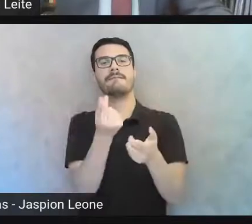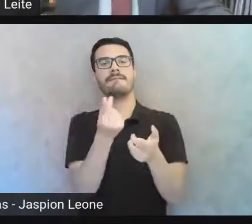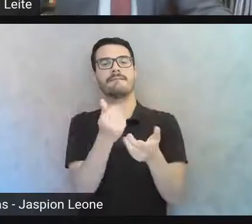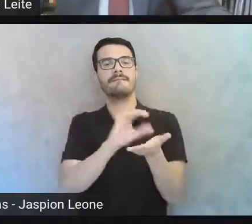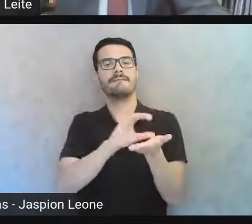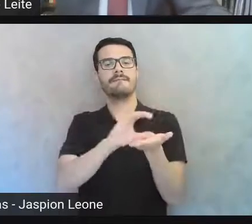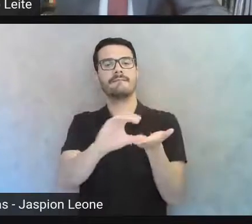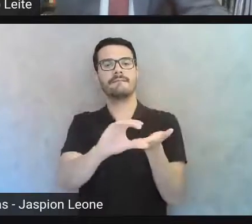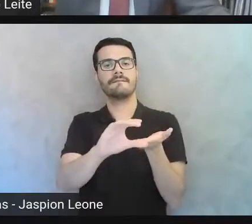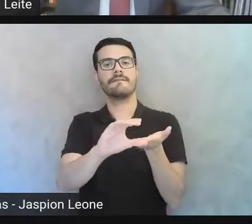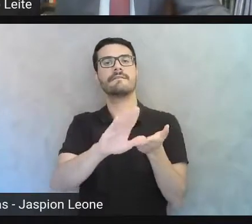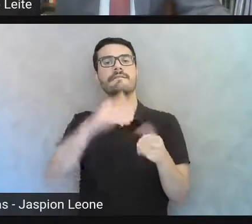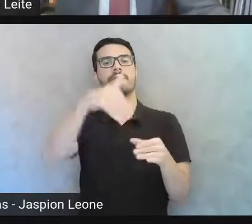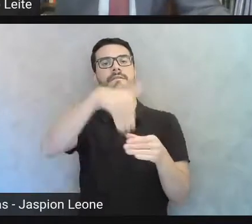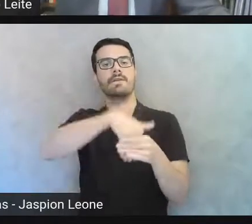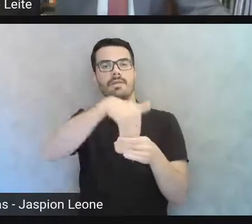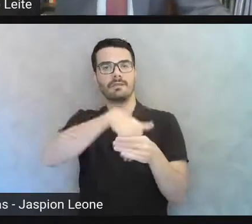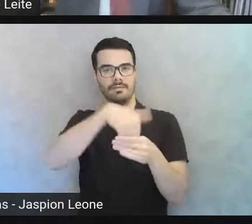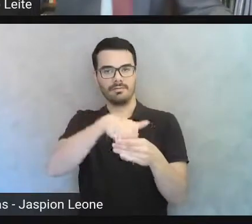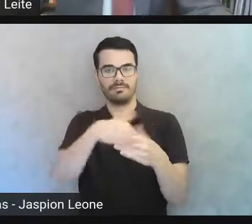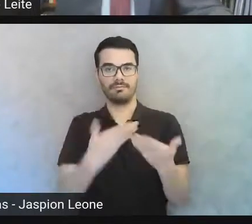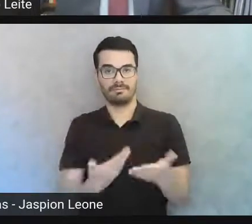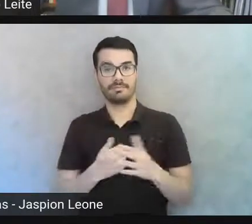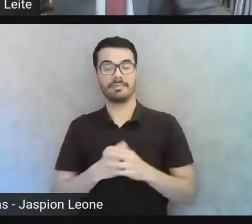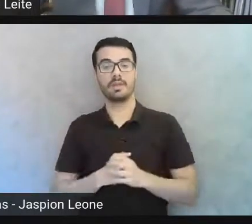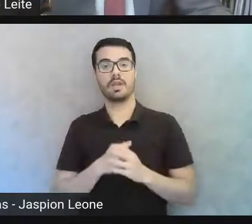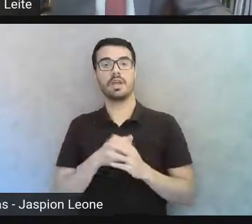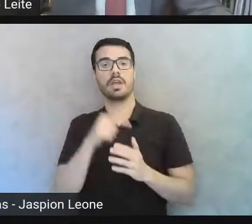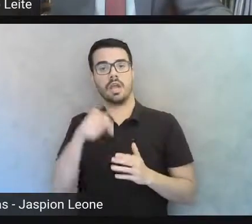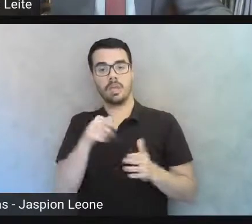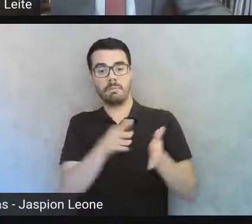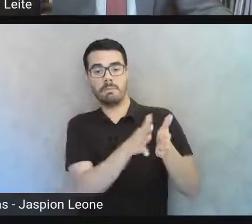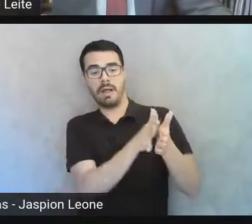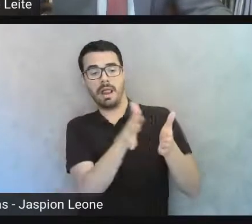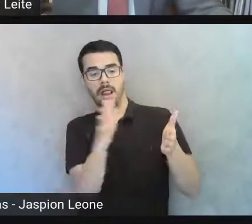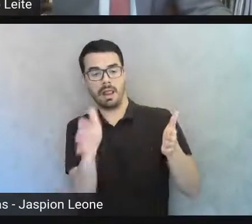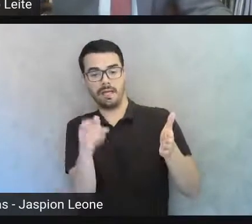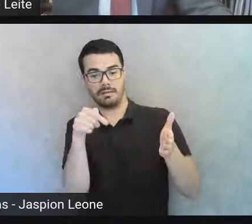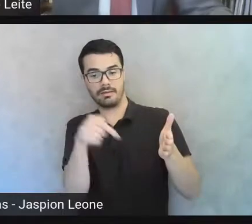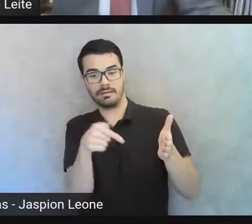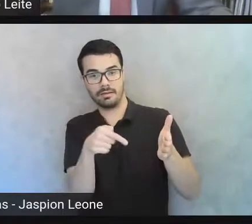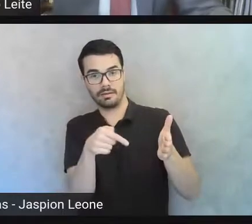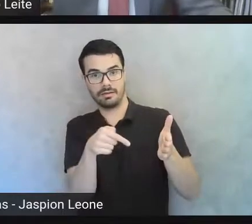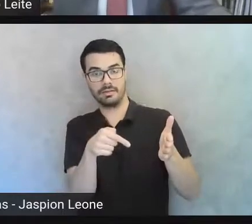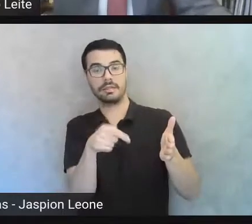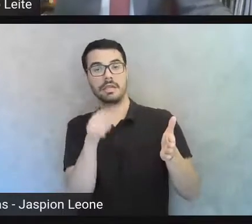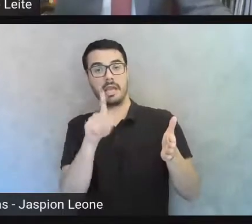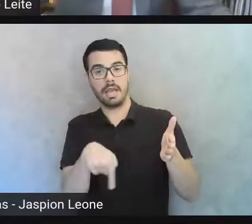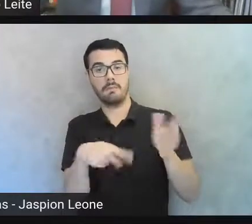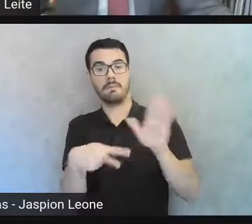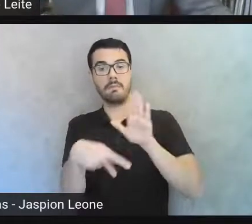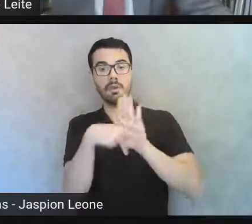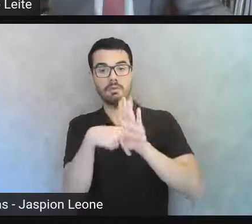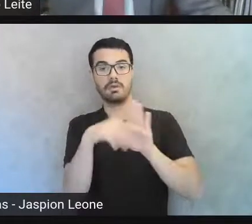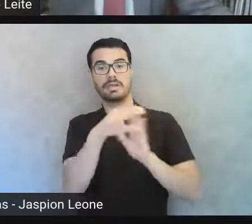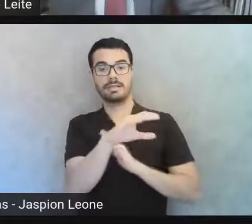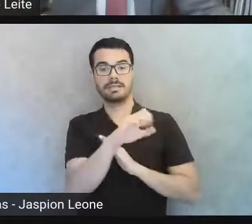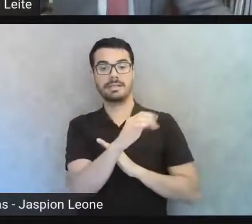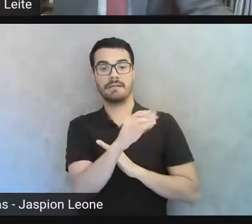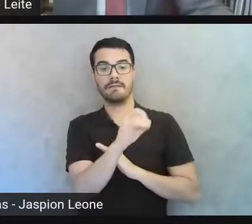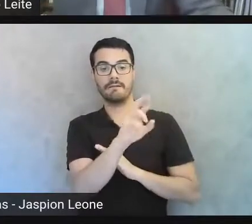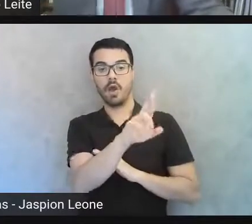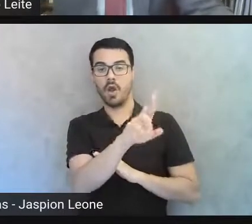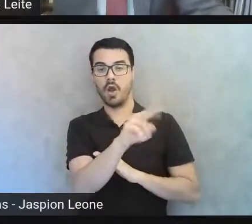financiamento eleitoral. A jornada de debates eleitorais é uma iniciativa do CEFOR, é o Centro de Formação